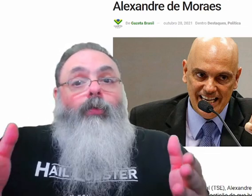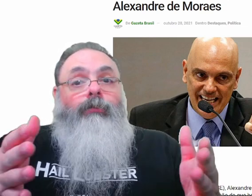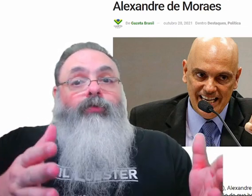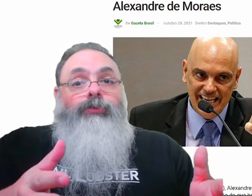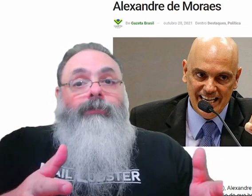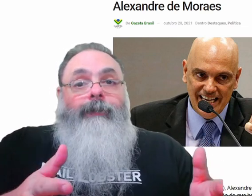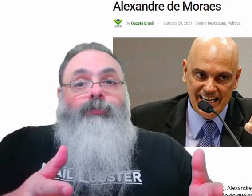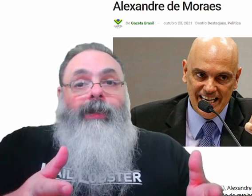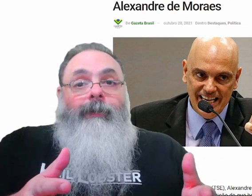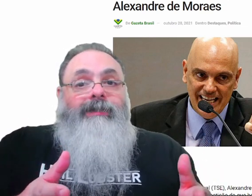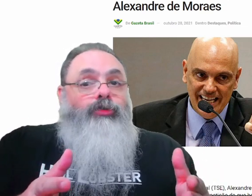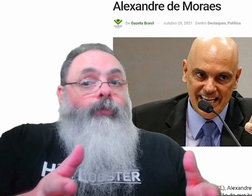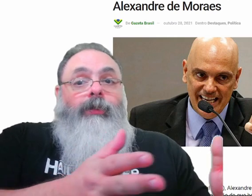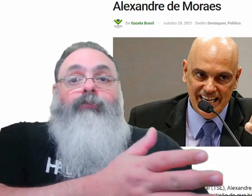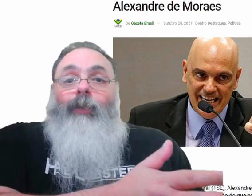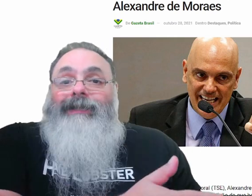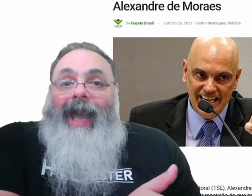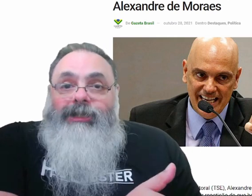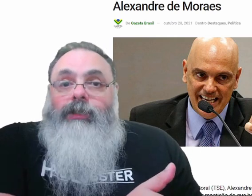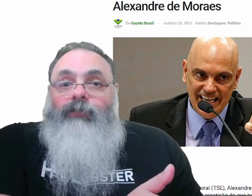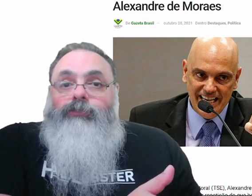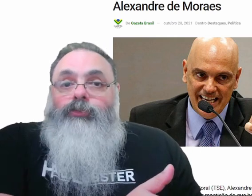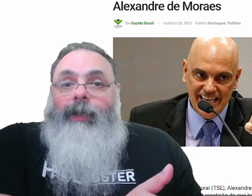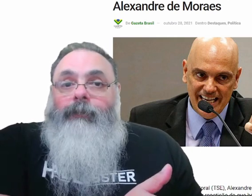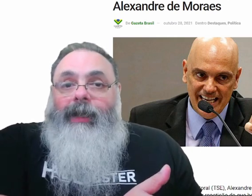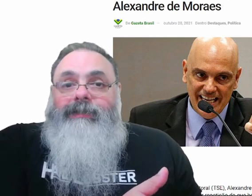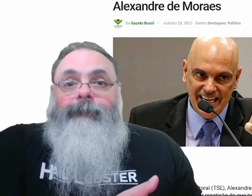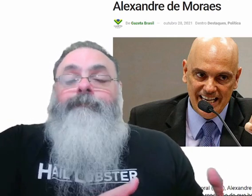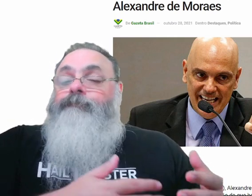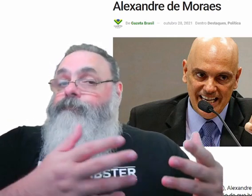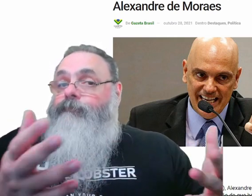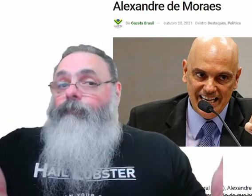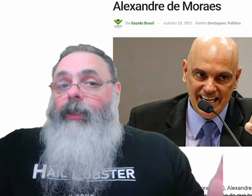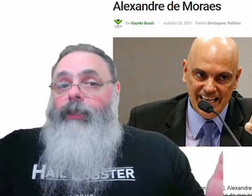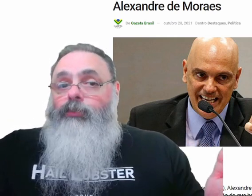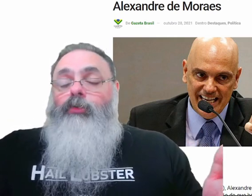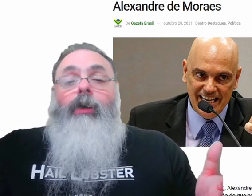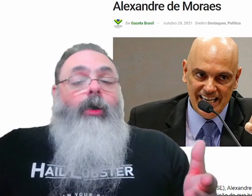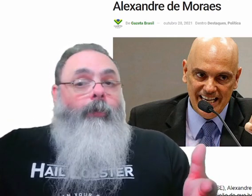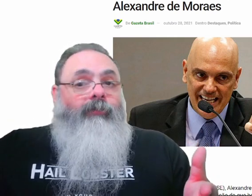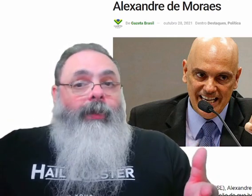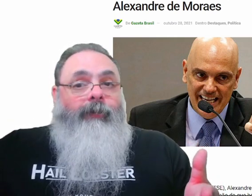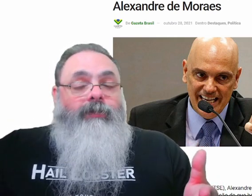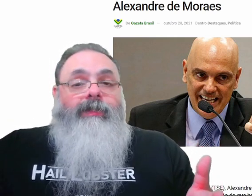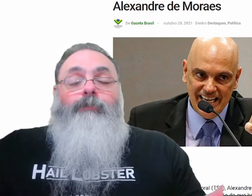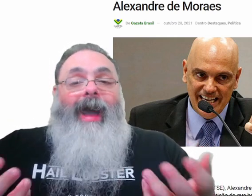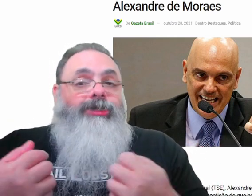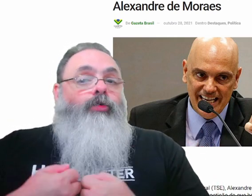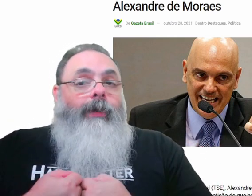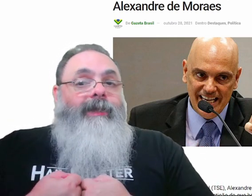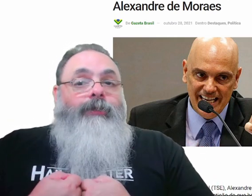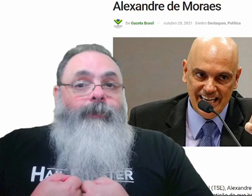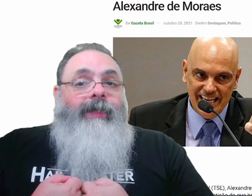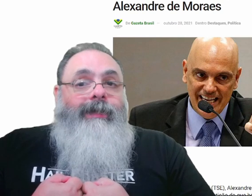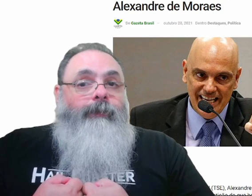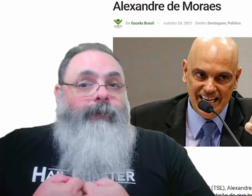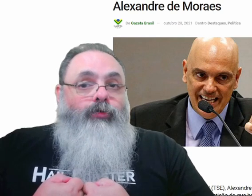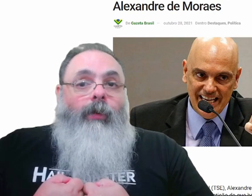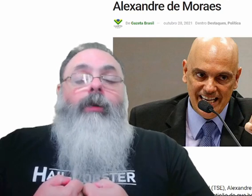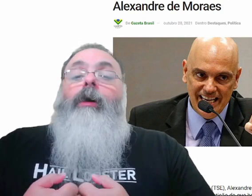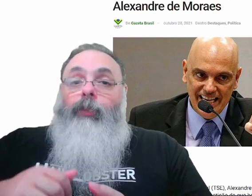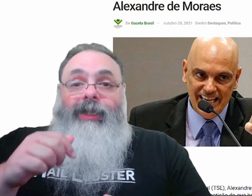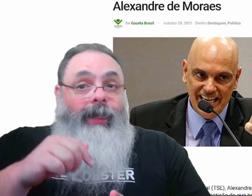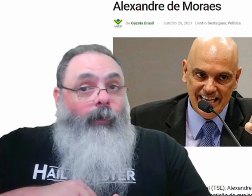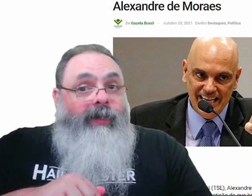ao contrário quando for estudar Isso aí embaixo e descobrir que foi o Haddad que fez disparem massa isso como eu falei para vocês bate com a minha